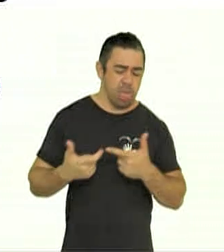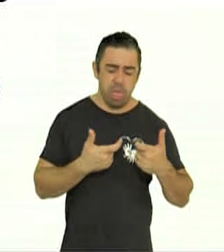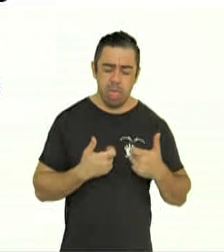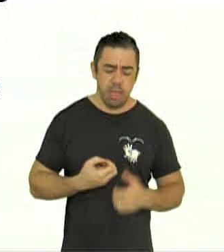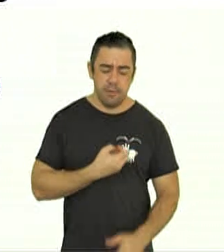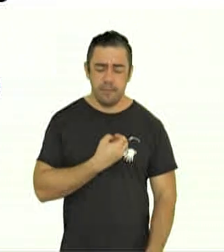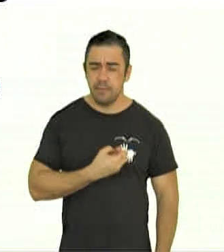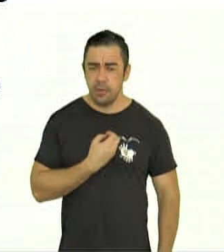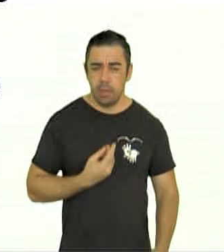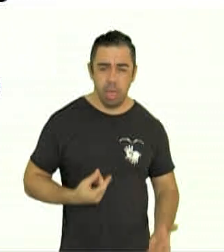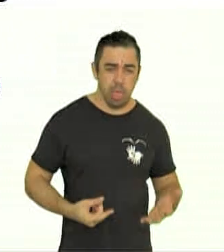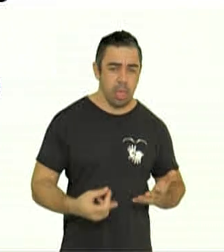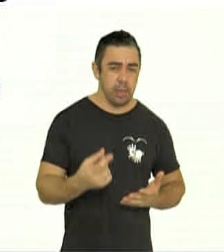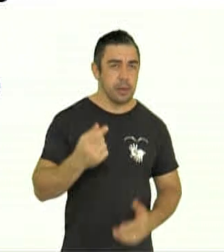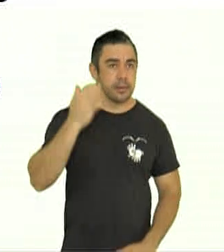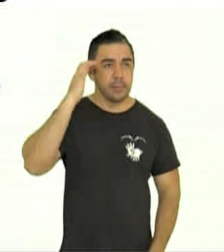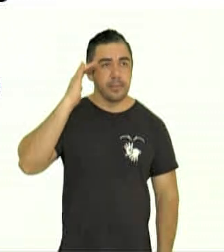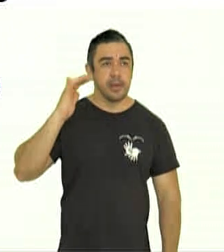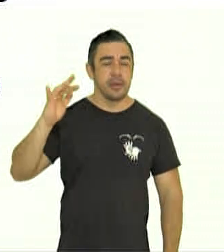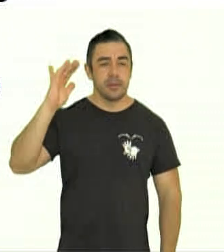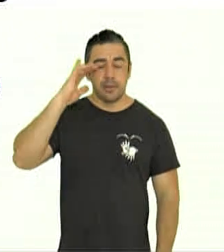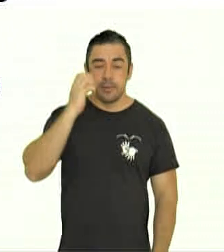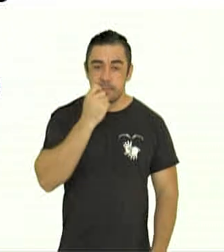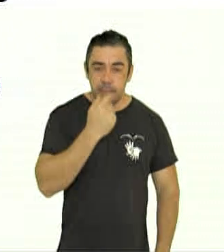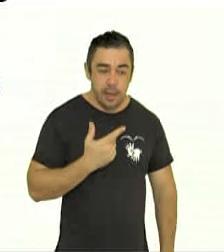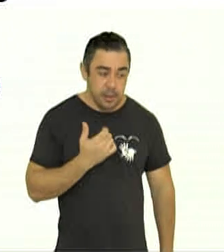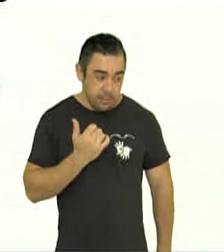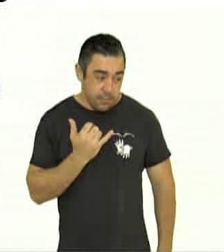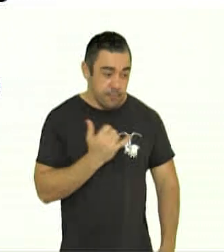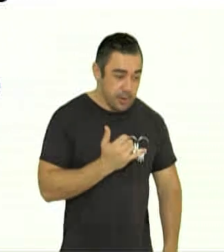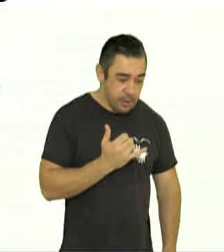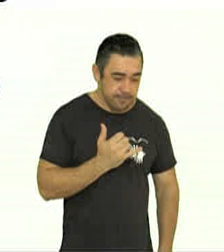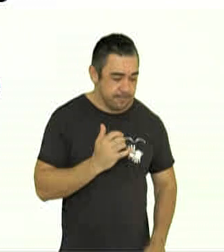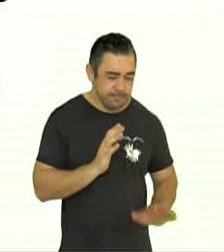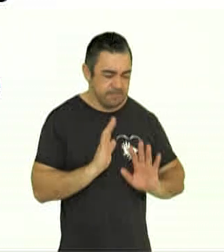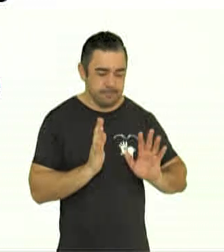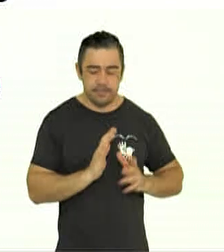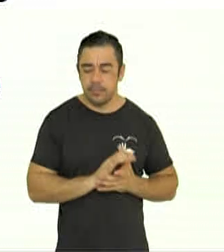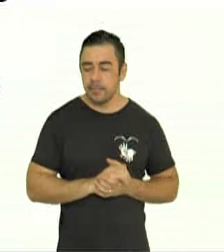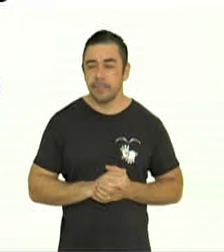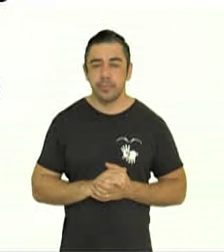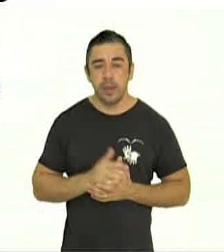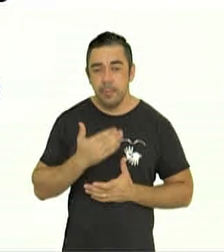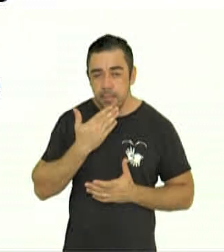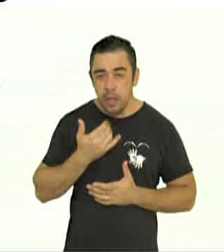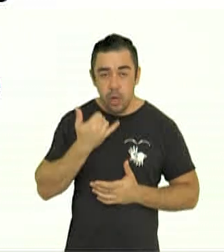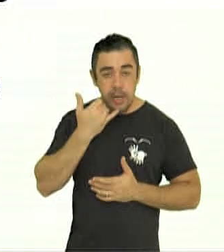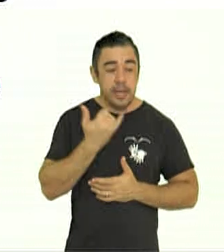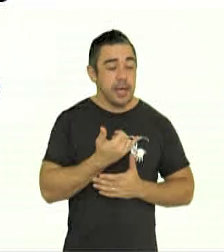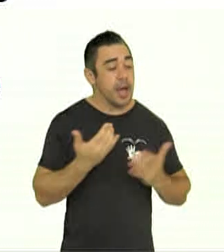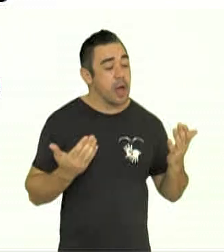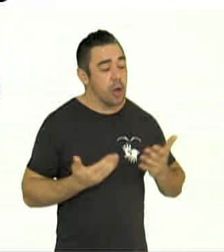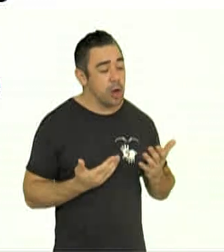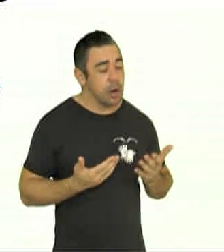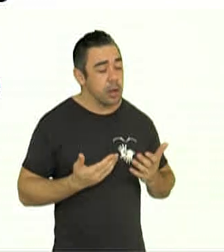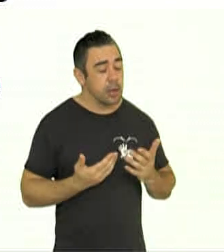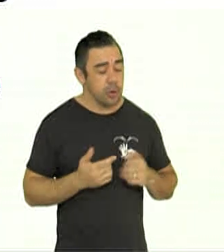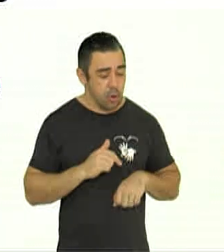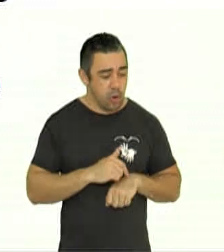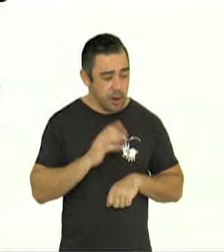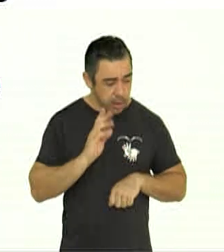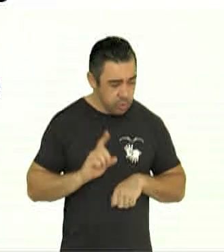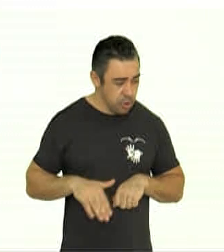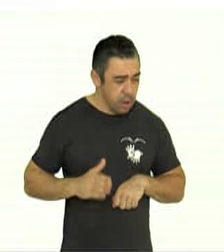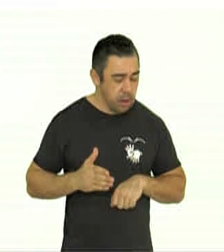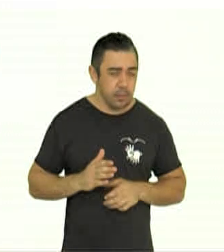da piada que imagina, quase contando à mulher, mas desiste. Vou ligar agora. Que horas são? Como se ela pudesse